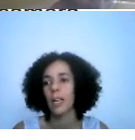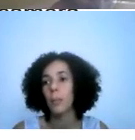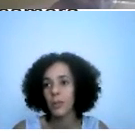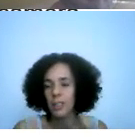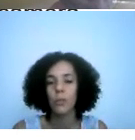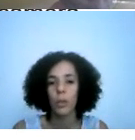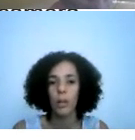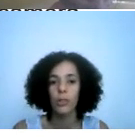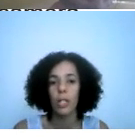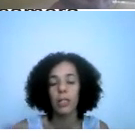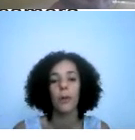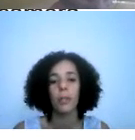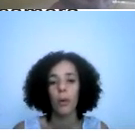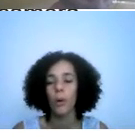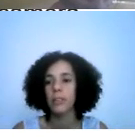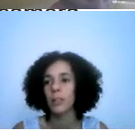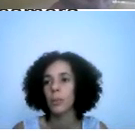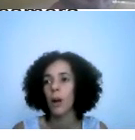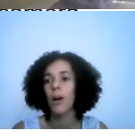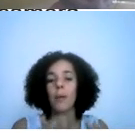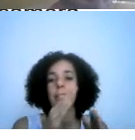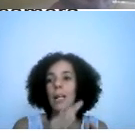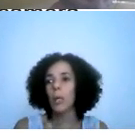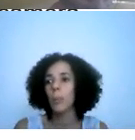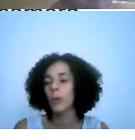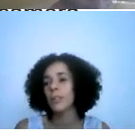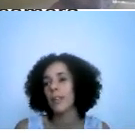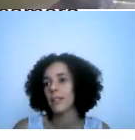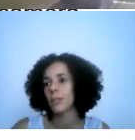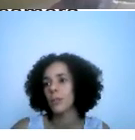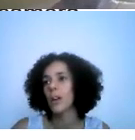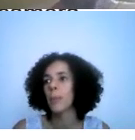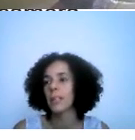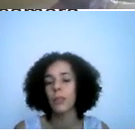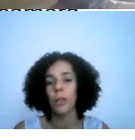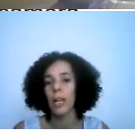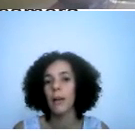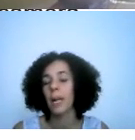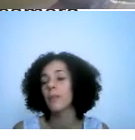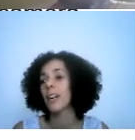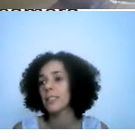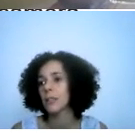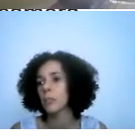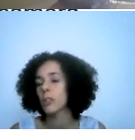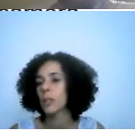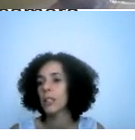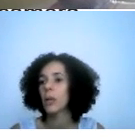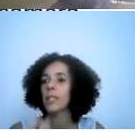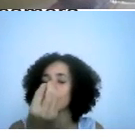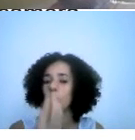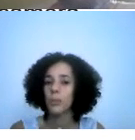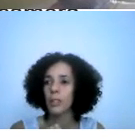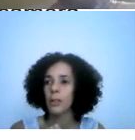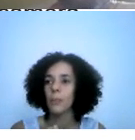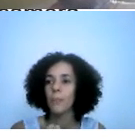invasora, né? Ela pode ser exótica, lógico que ela está fora da ocorrência natural, mas ela tem um processo para se tornar, para invadir mesmo, né? Então, ela